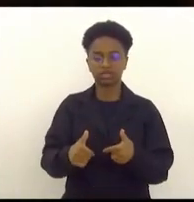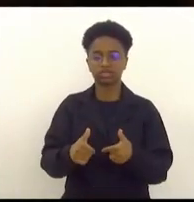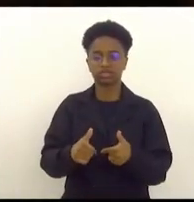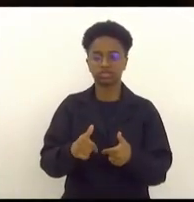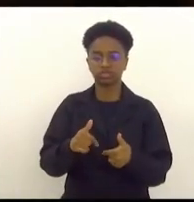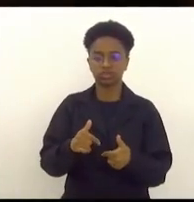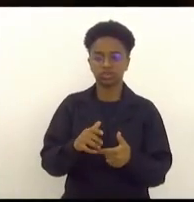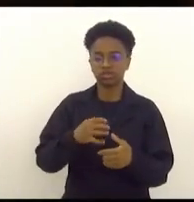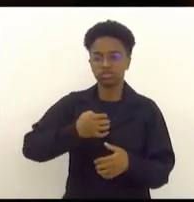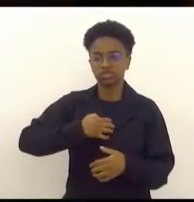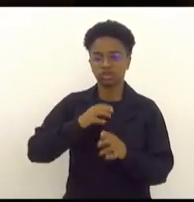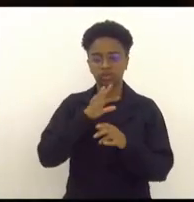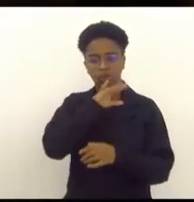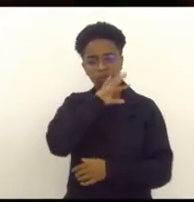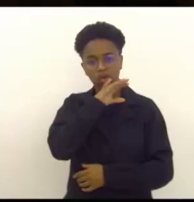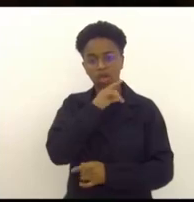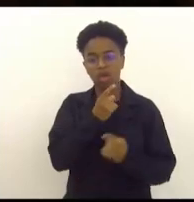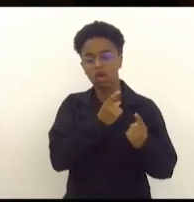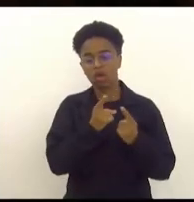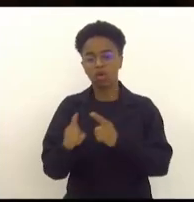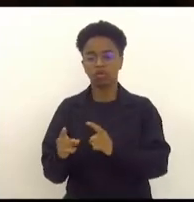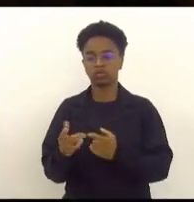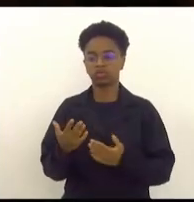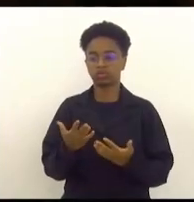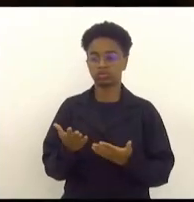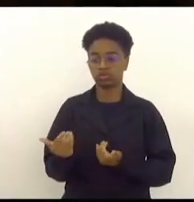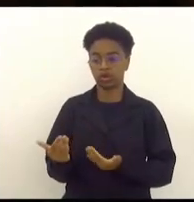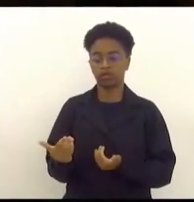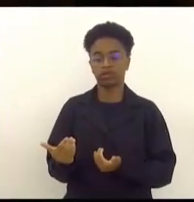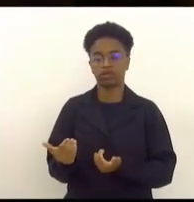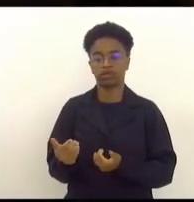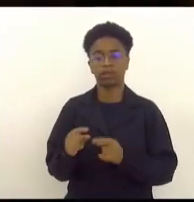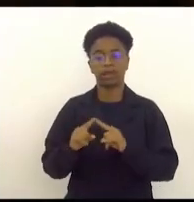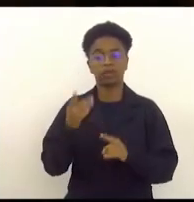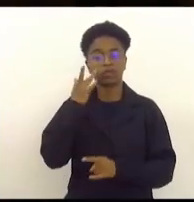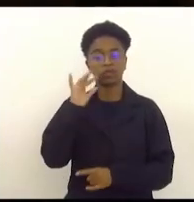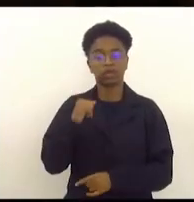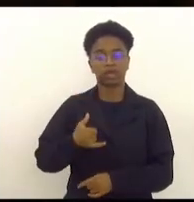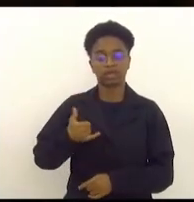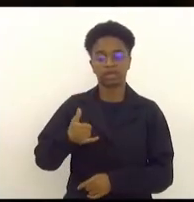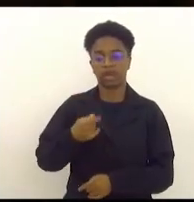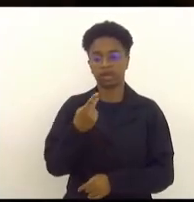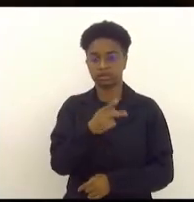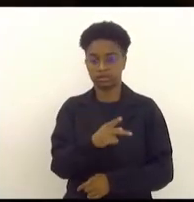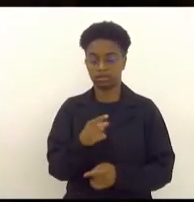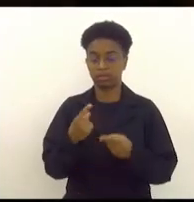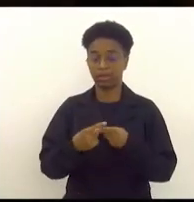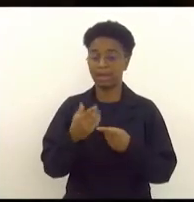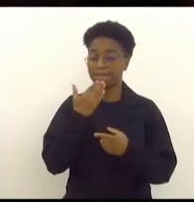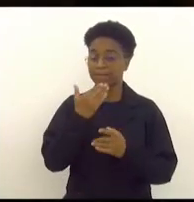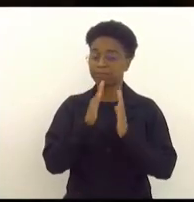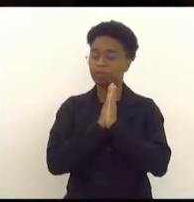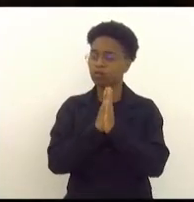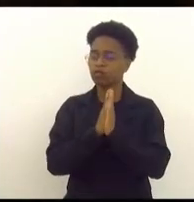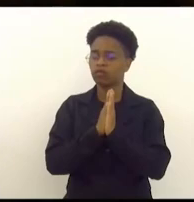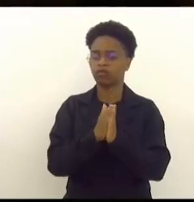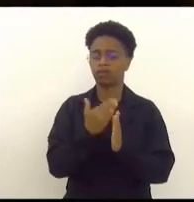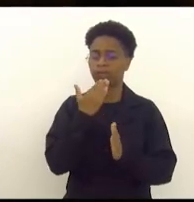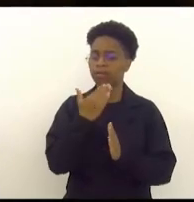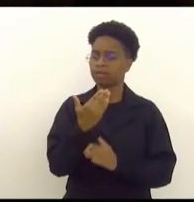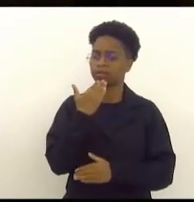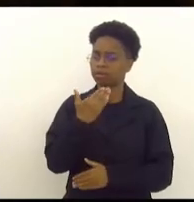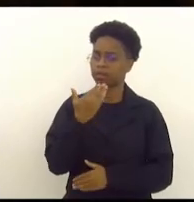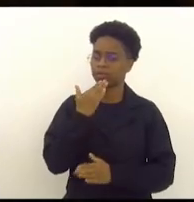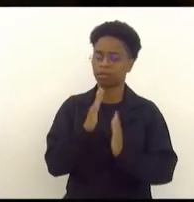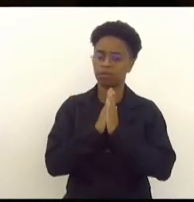perversidade contra um jovem sabe-se lá menor de idade que implorava clamava pedia